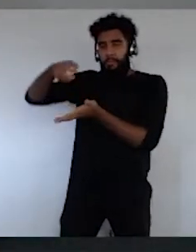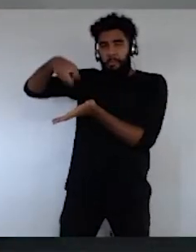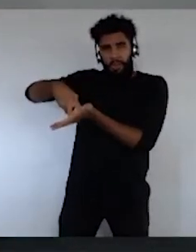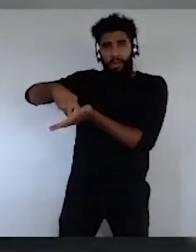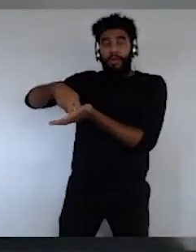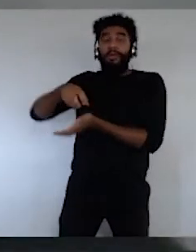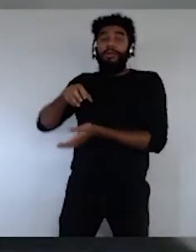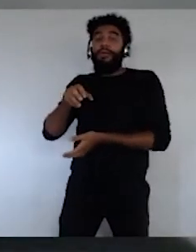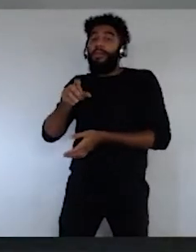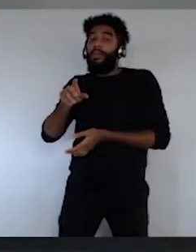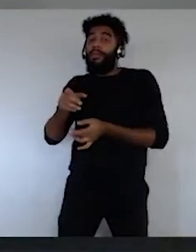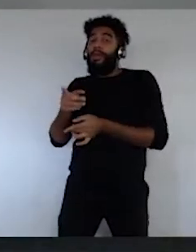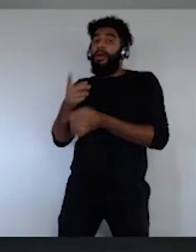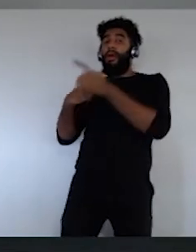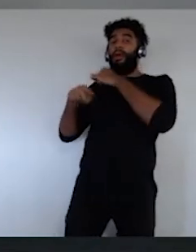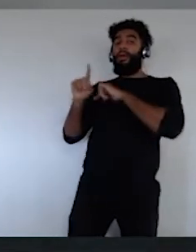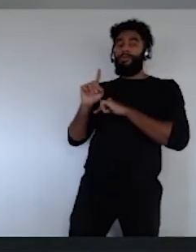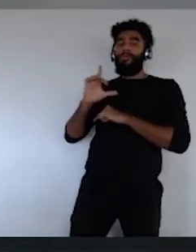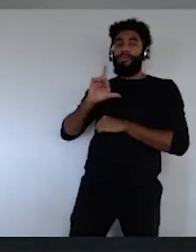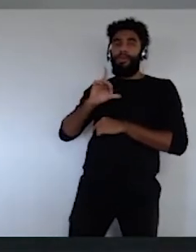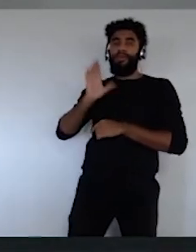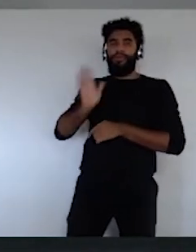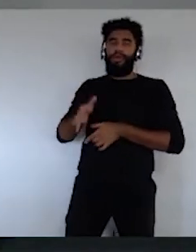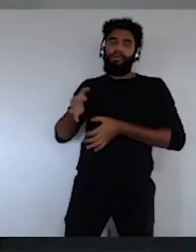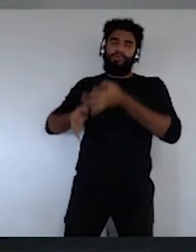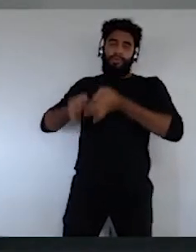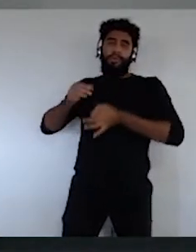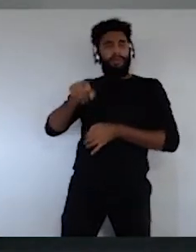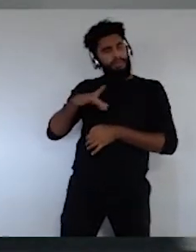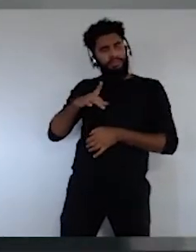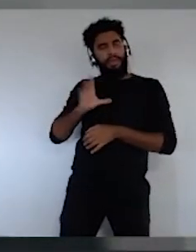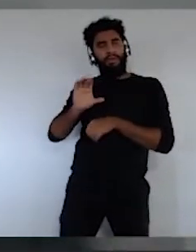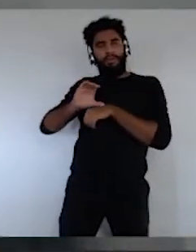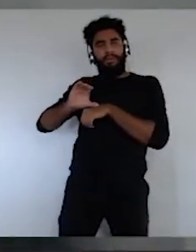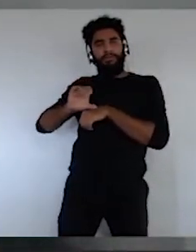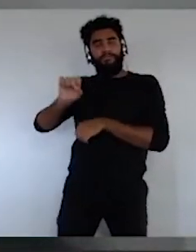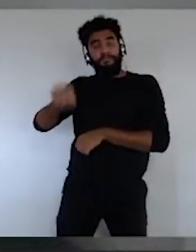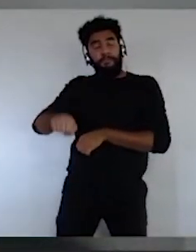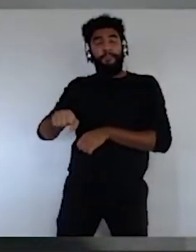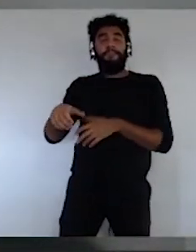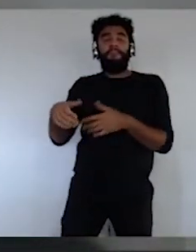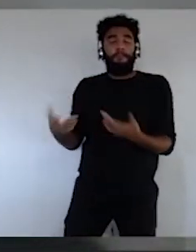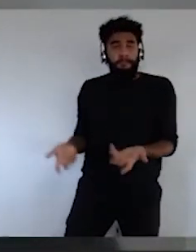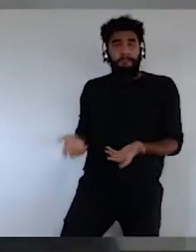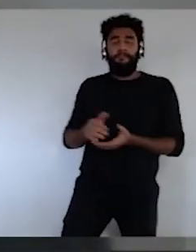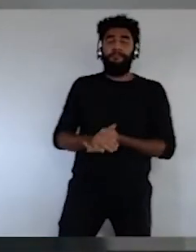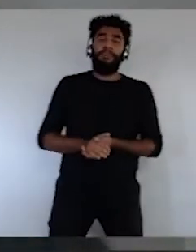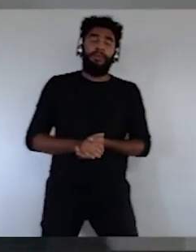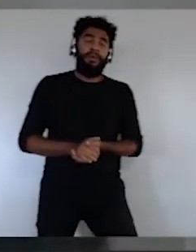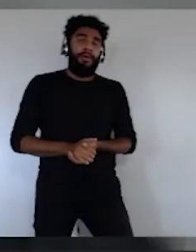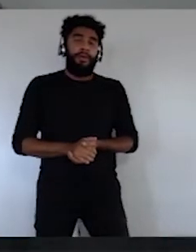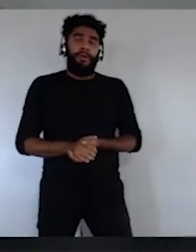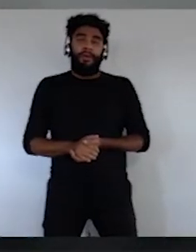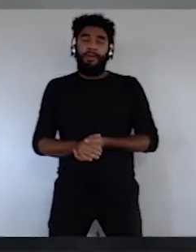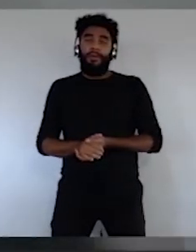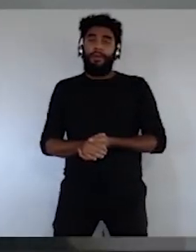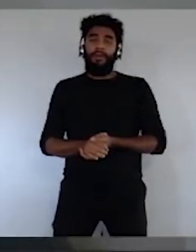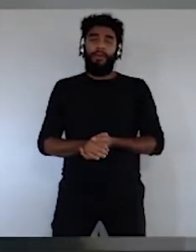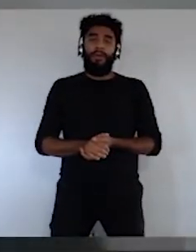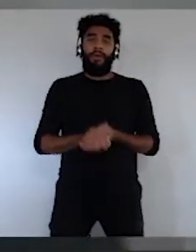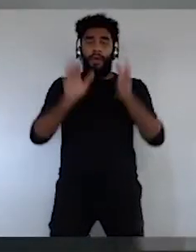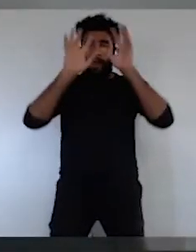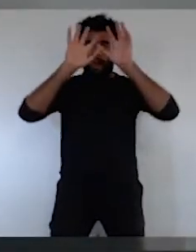dúvida. Então, isso já aceleraria também o procedimento, né? Agora, eu tenho uma sugestão ainda um pouco mais radical aqui